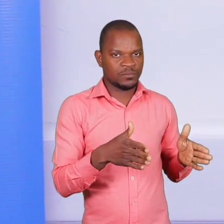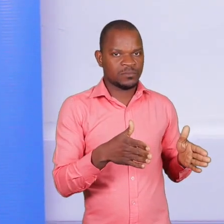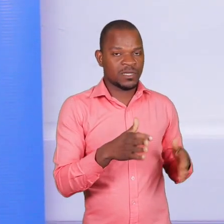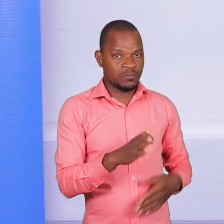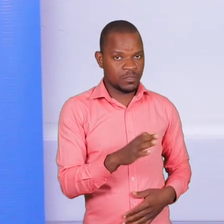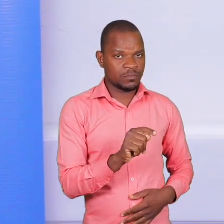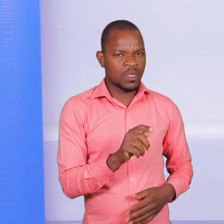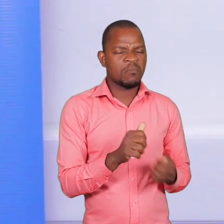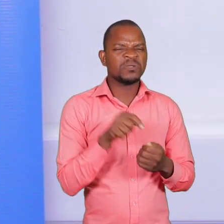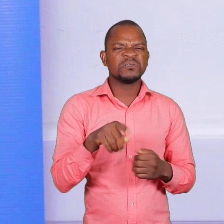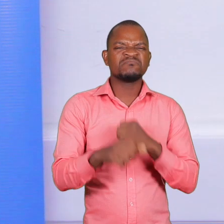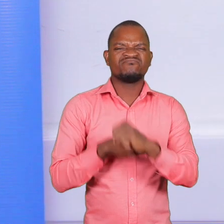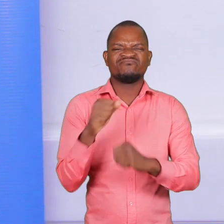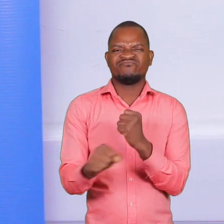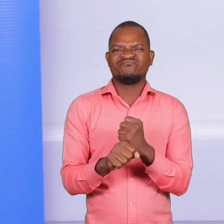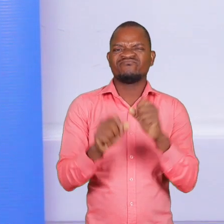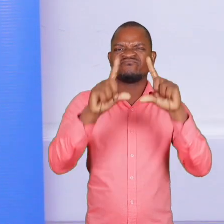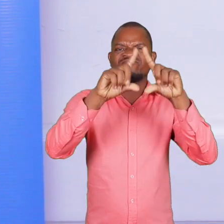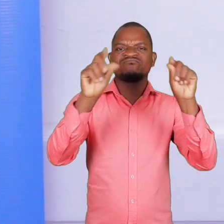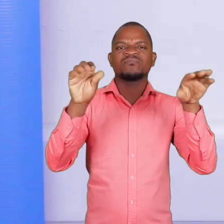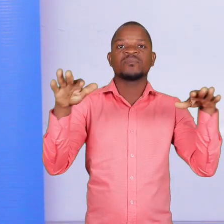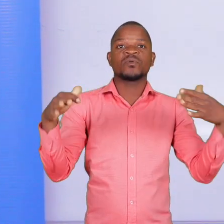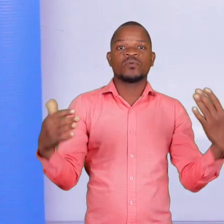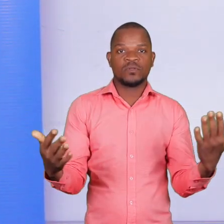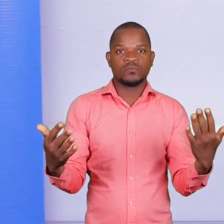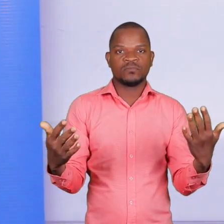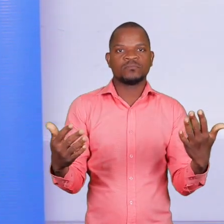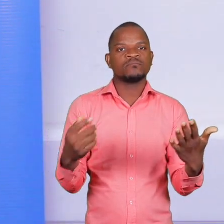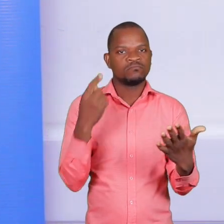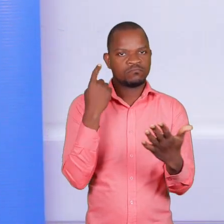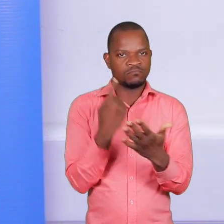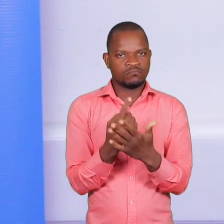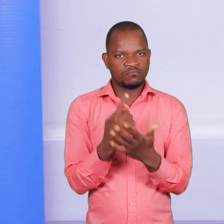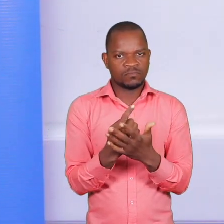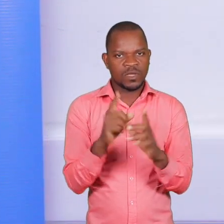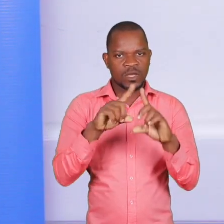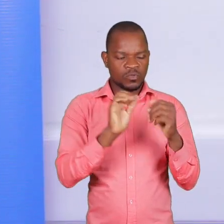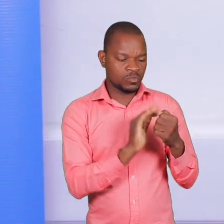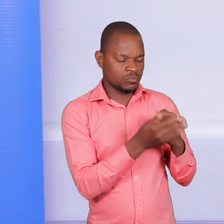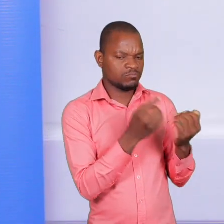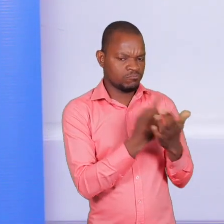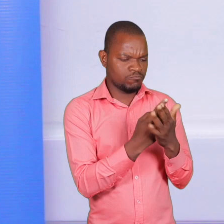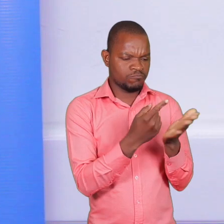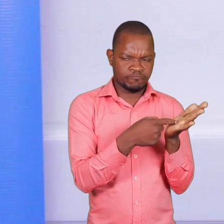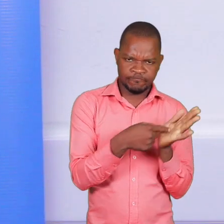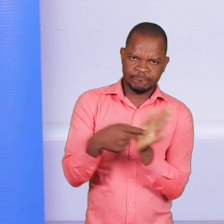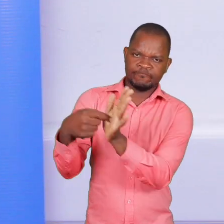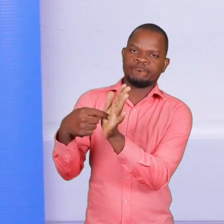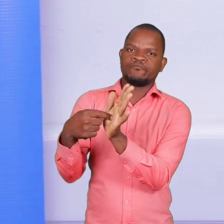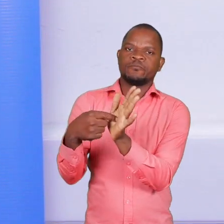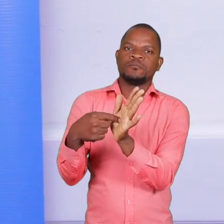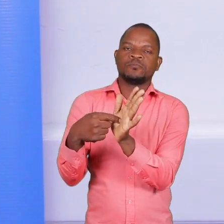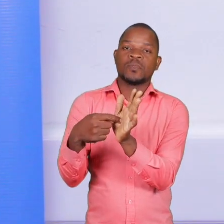que é tornar o invisível visível. Portanto, este tema está um pouco ligado também com a questão da